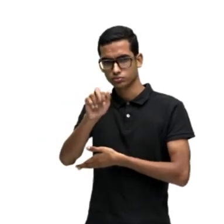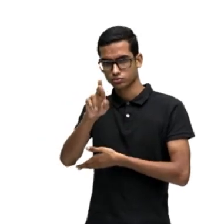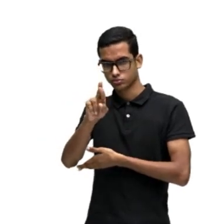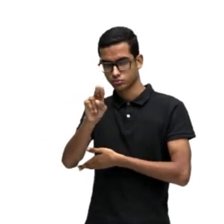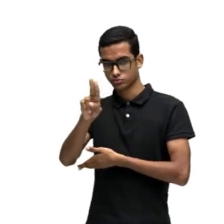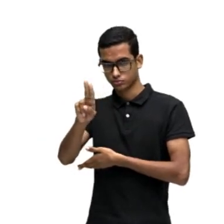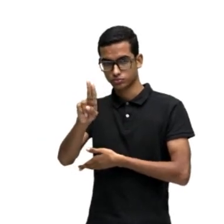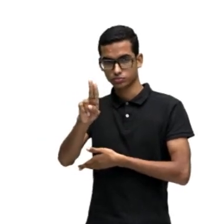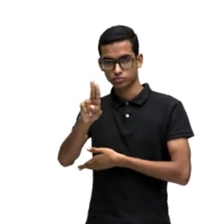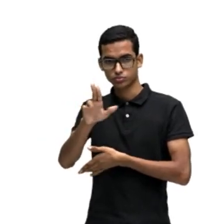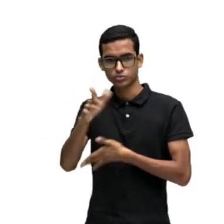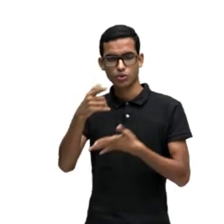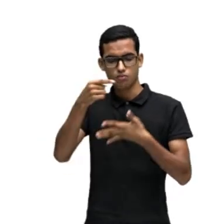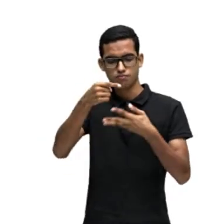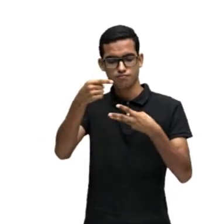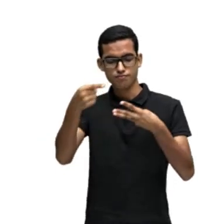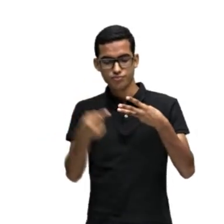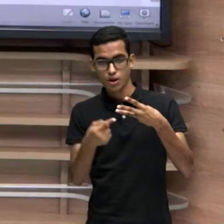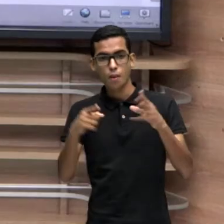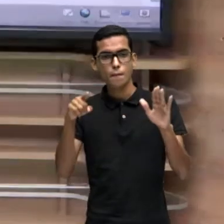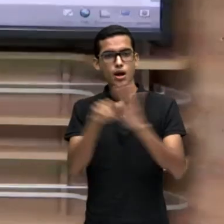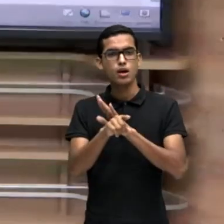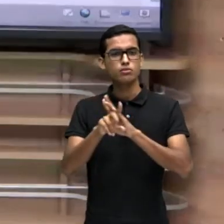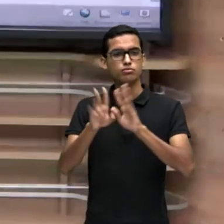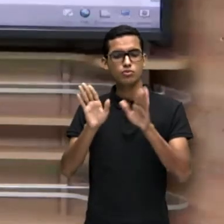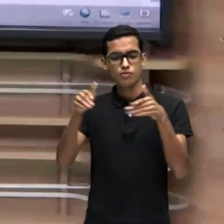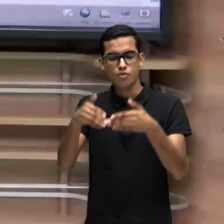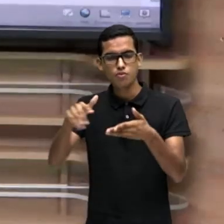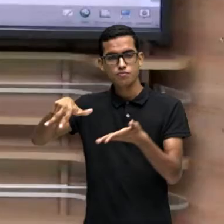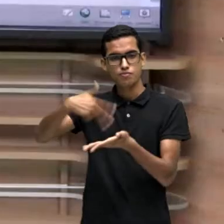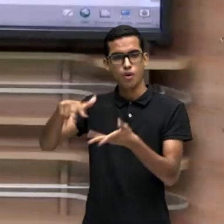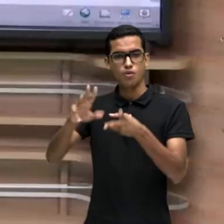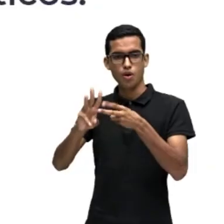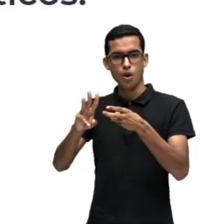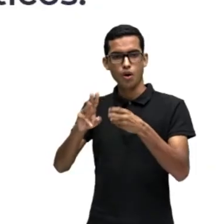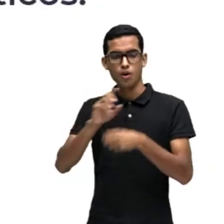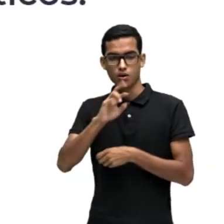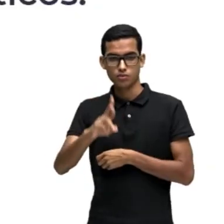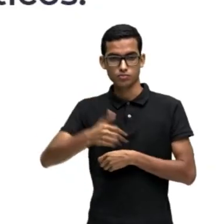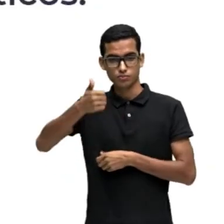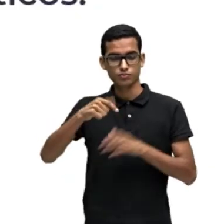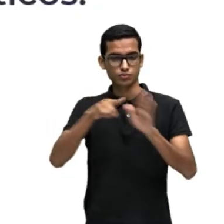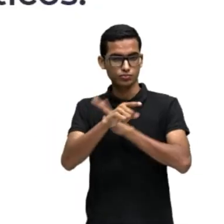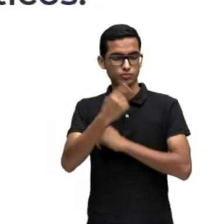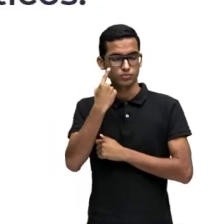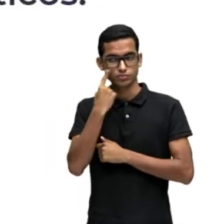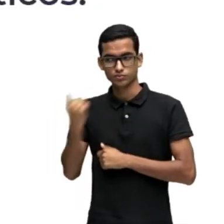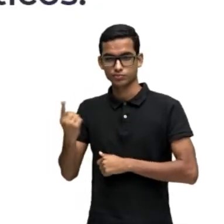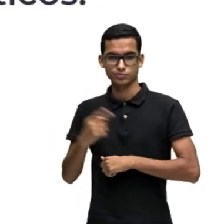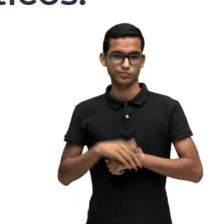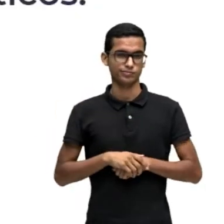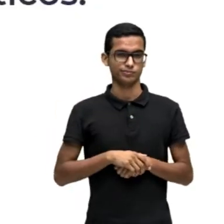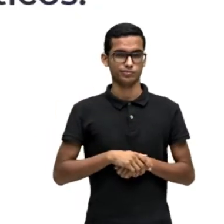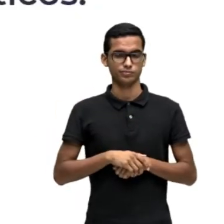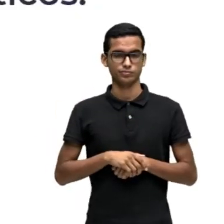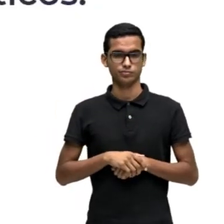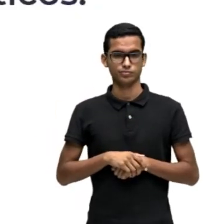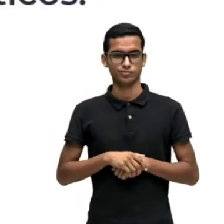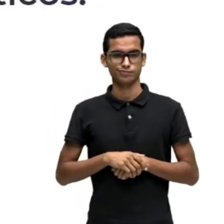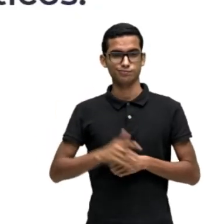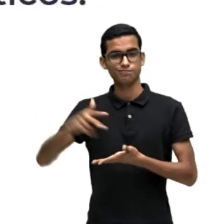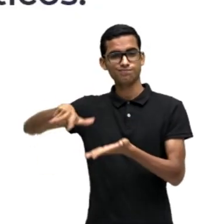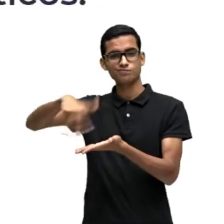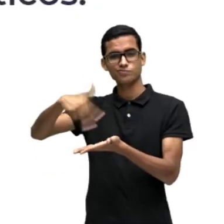essas questões falavam sobre as danças indígenas. Vamos ver a resposta da nossa primeira questão? Olha só. A dança, ela